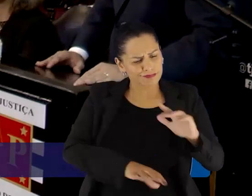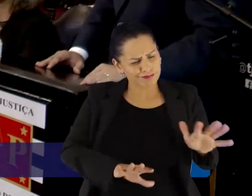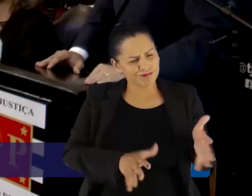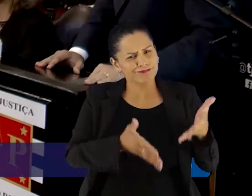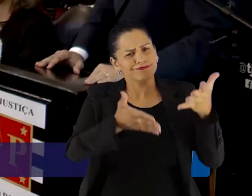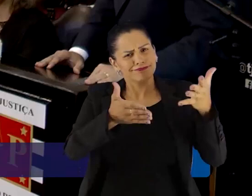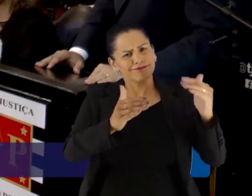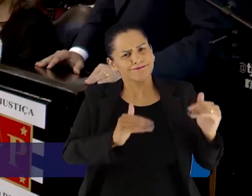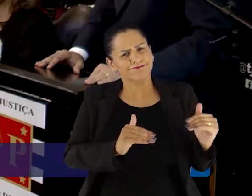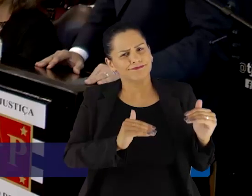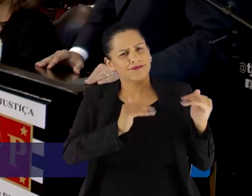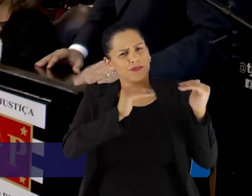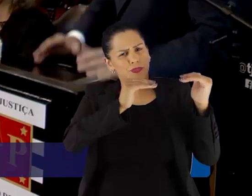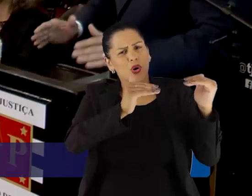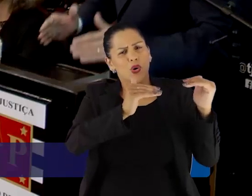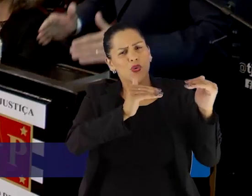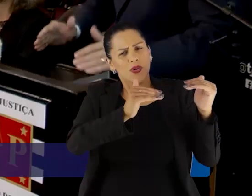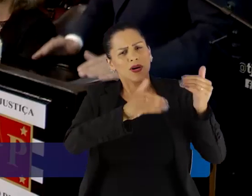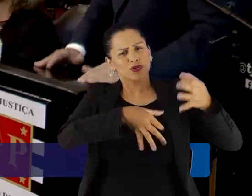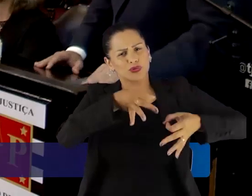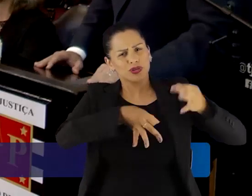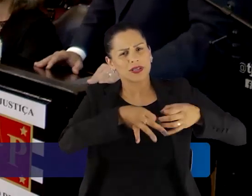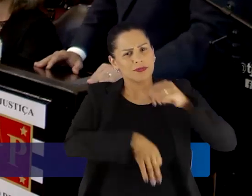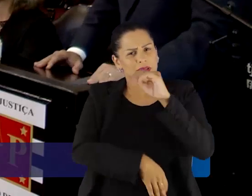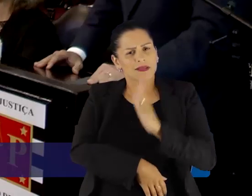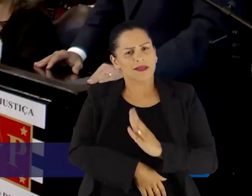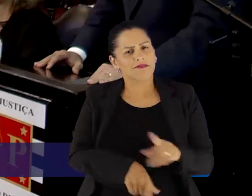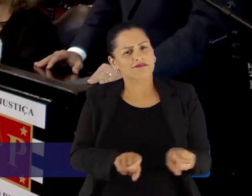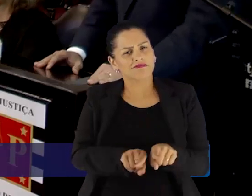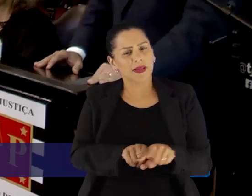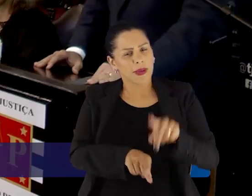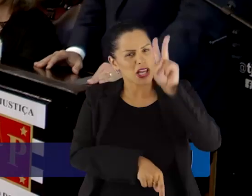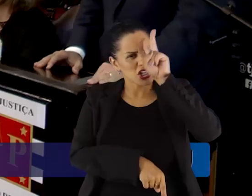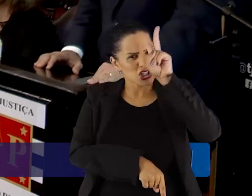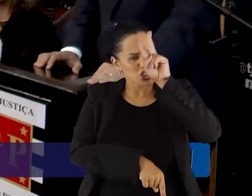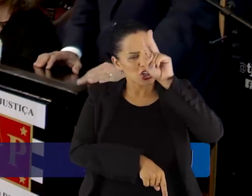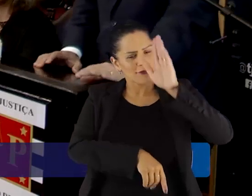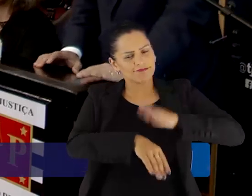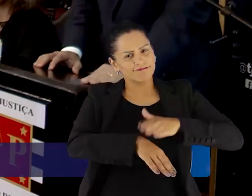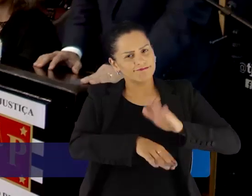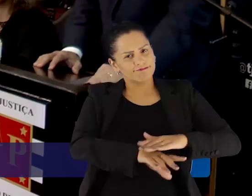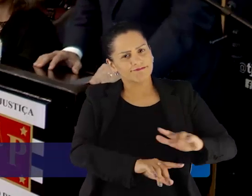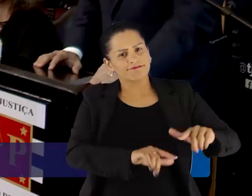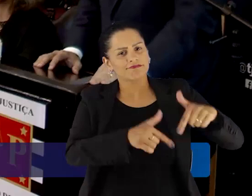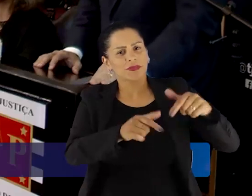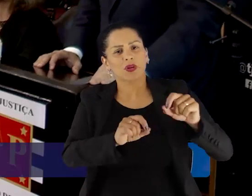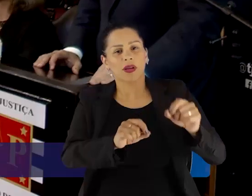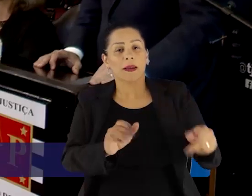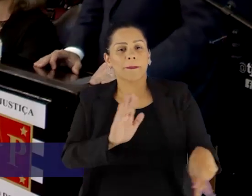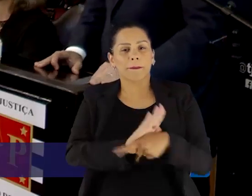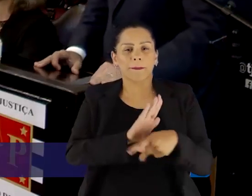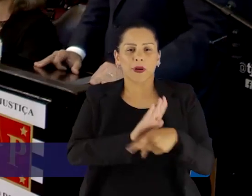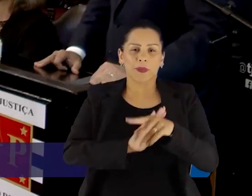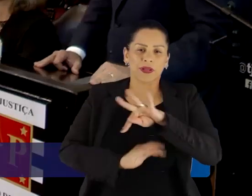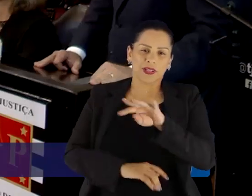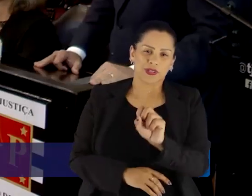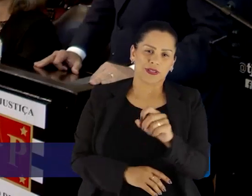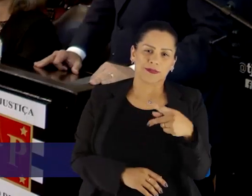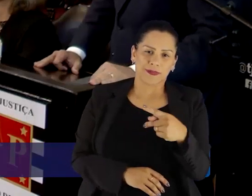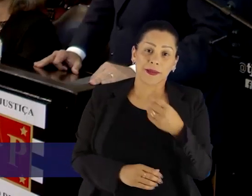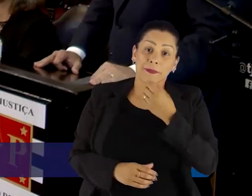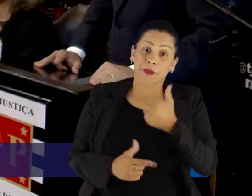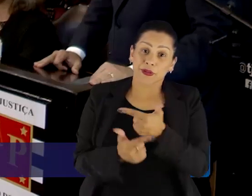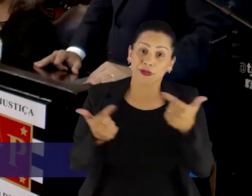quadros a suprema corte brasileira mas também faz história através dos seus quadros do Tribunal de Justiça boa sorte